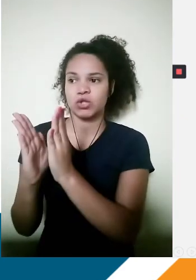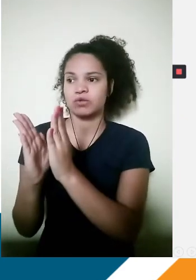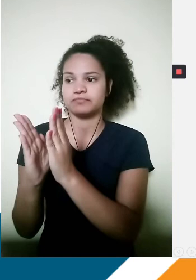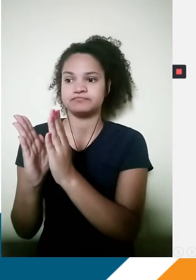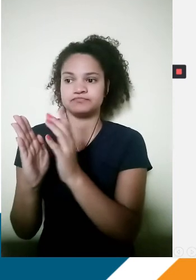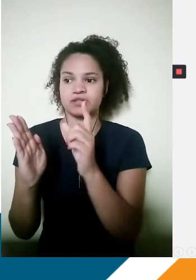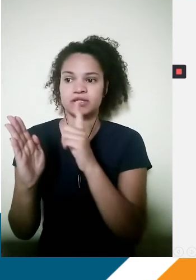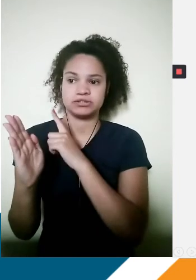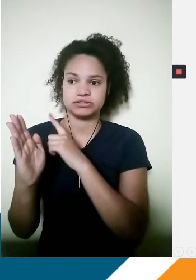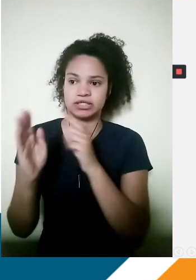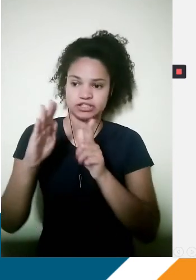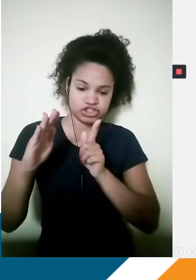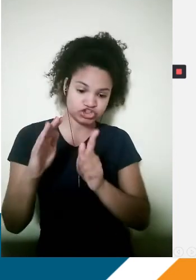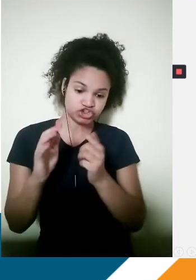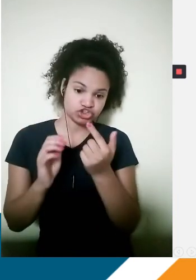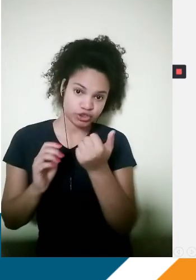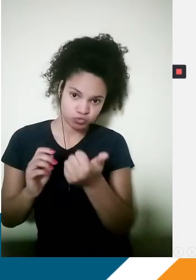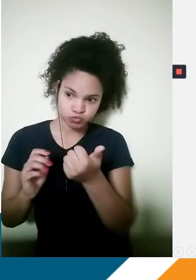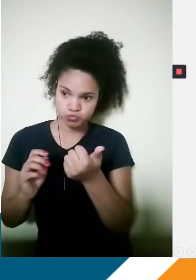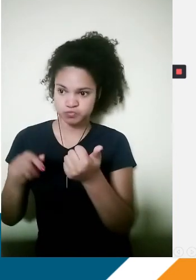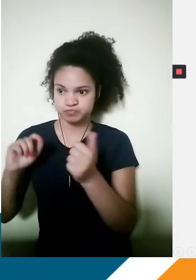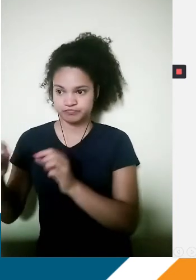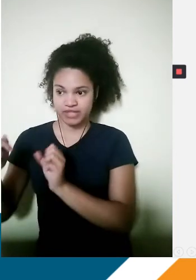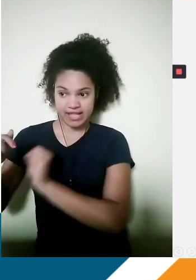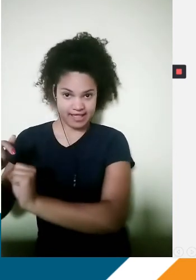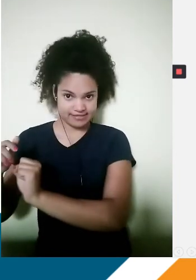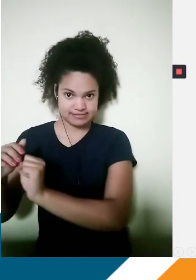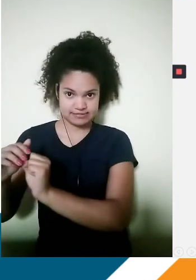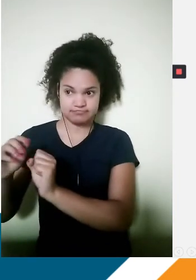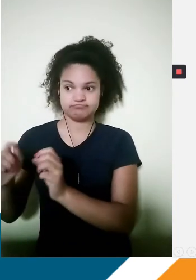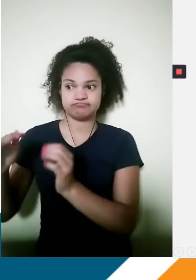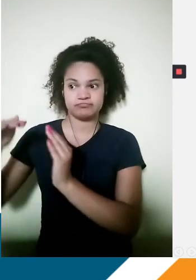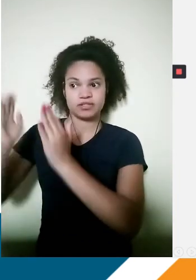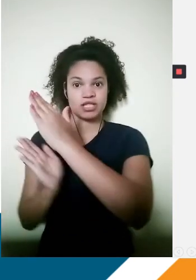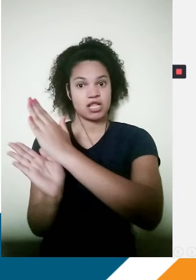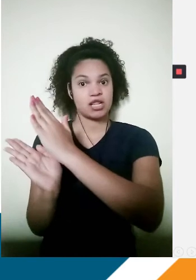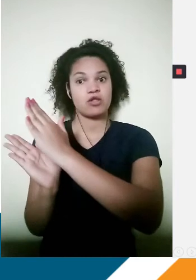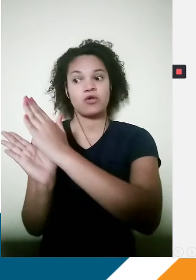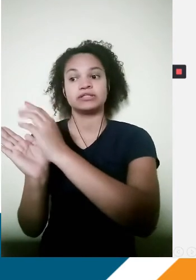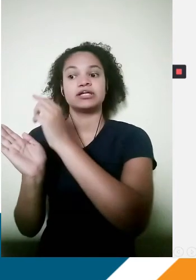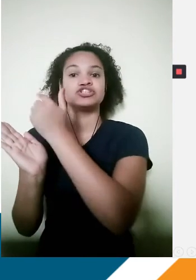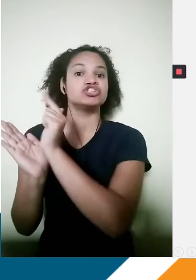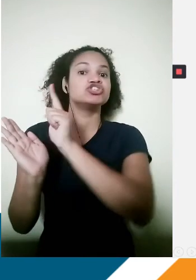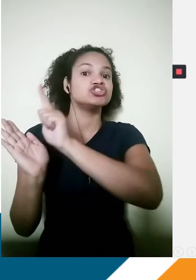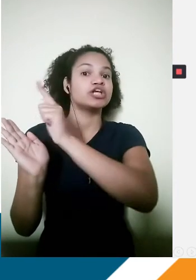S, fase S, e a fase G2. E aquela divisão celular,